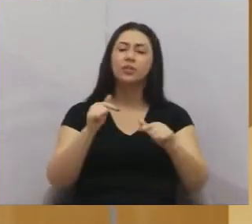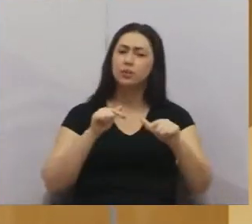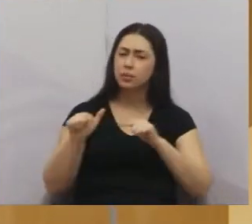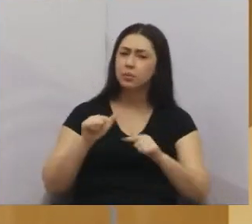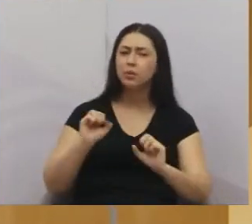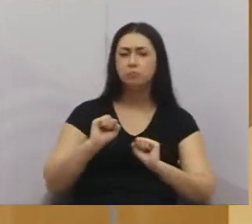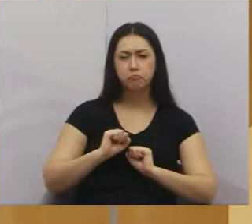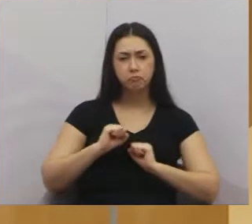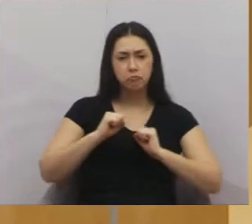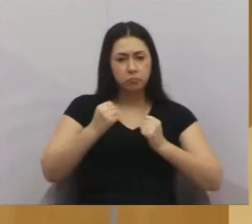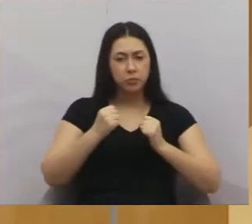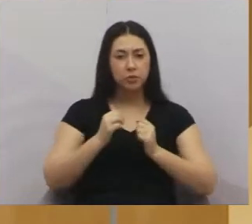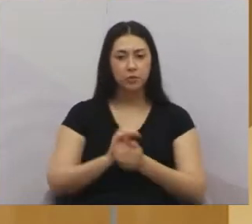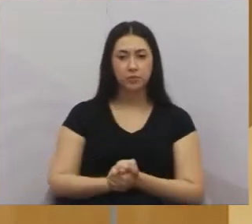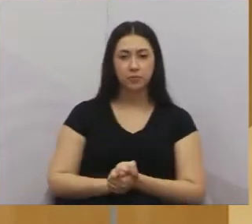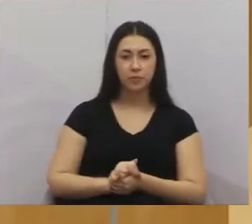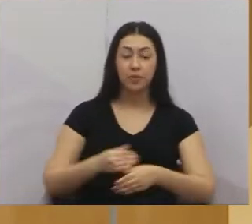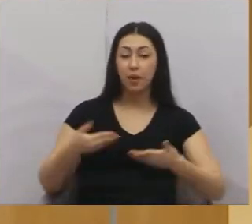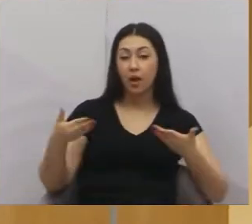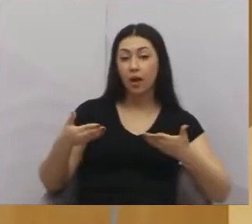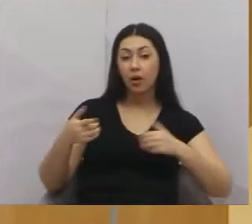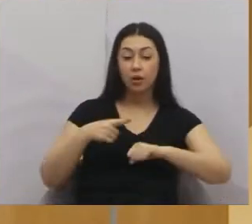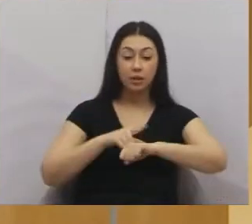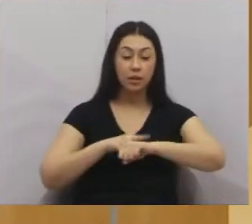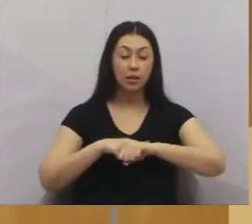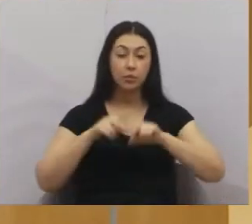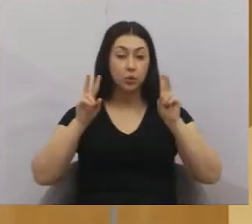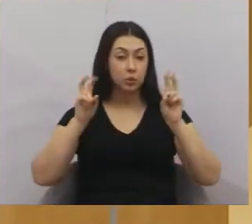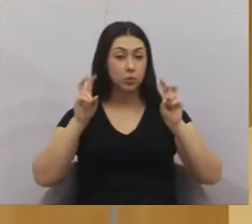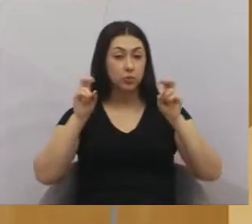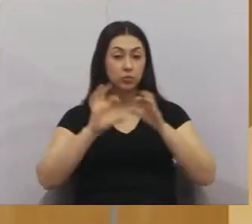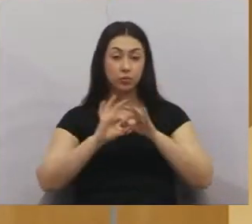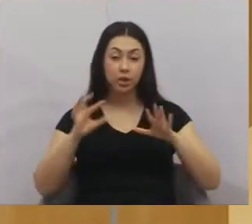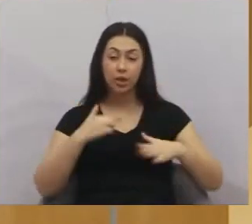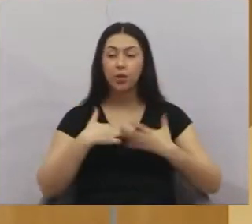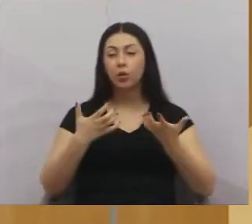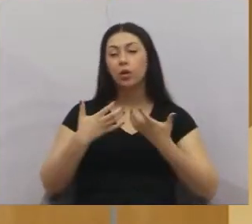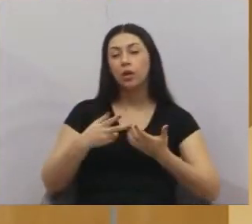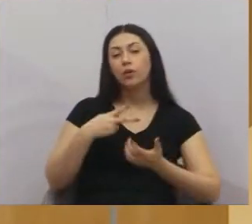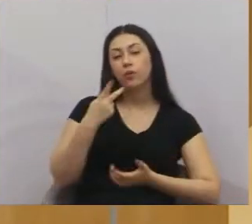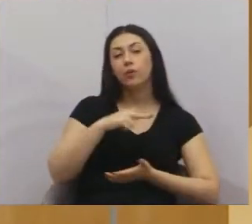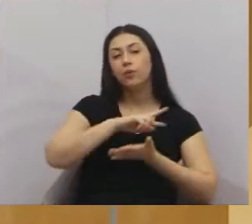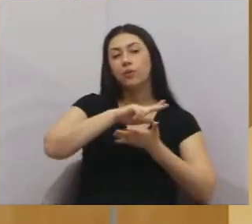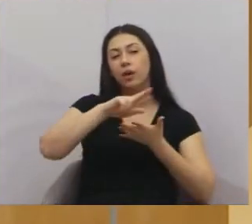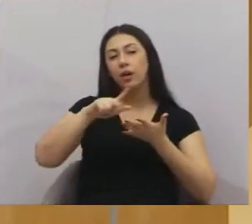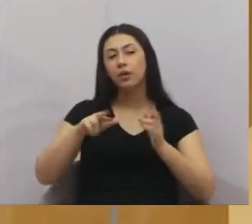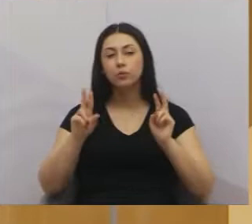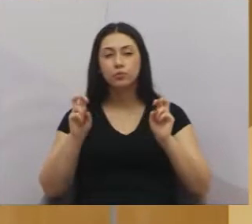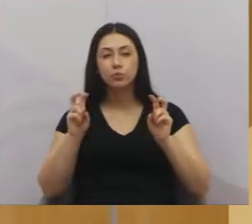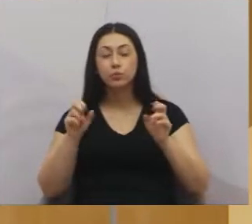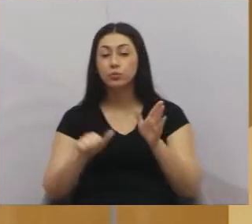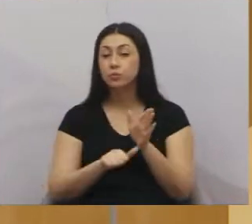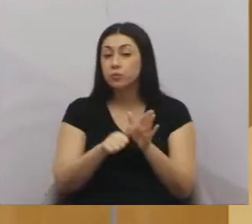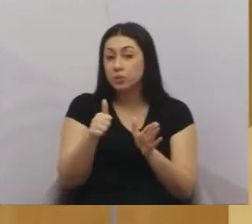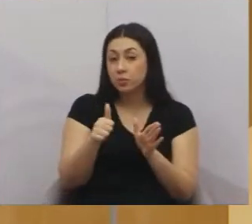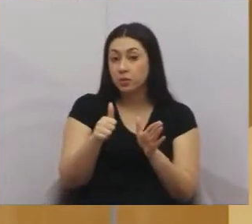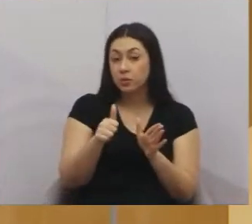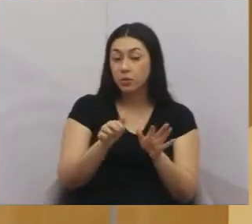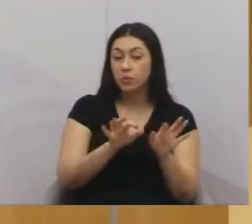afinco. Nesse momento aqui dos temas livres, eu quero falar sobre diversos assuntos. O primeiro deles é sobre